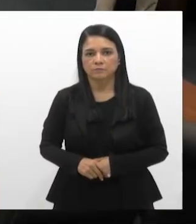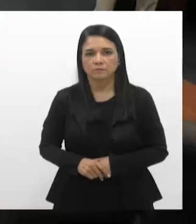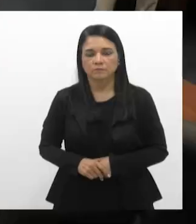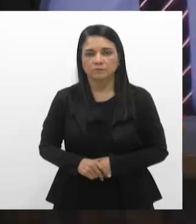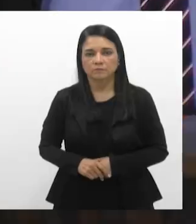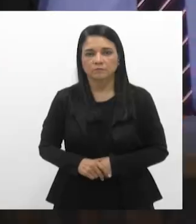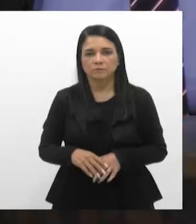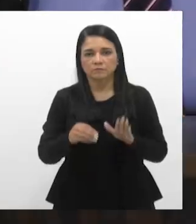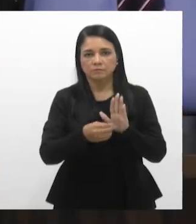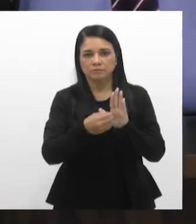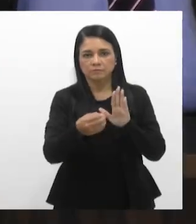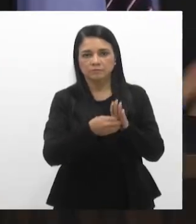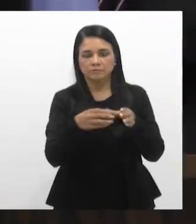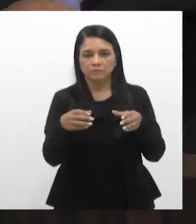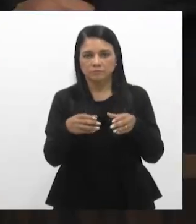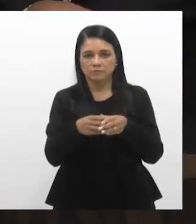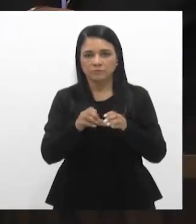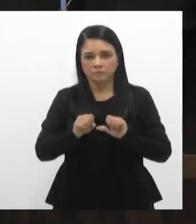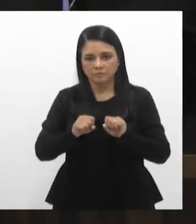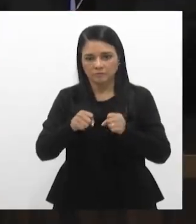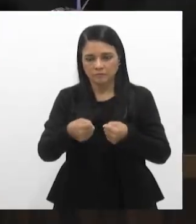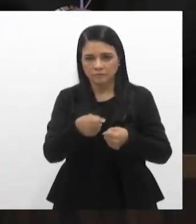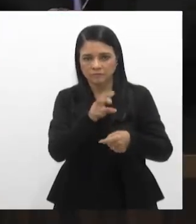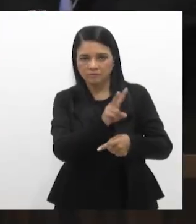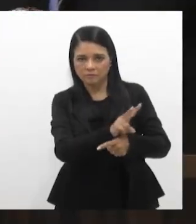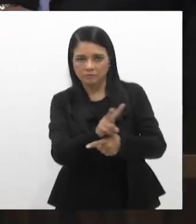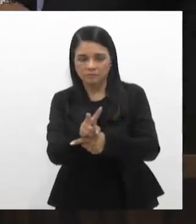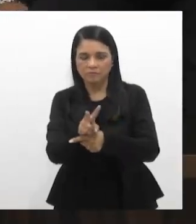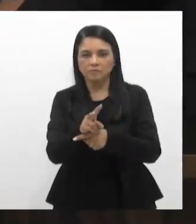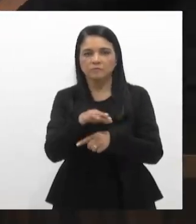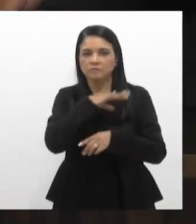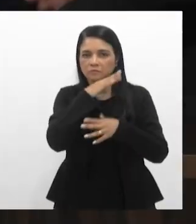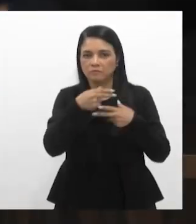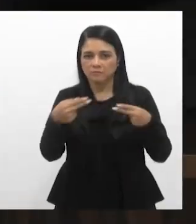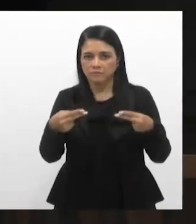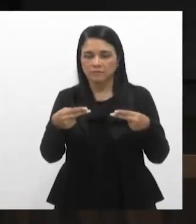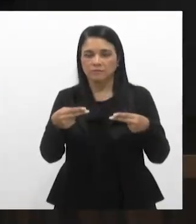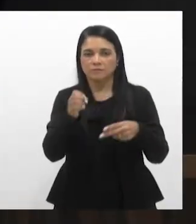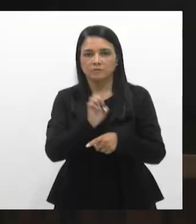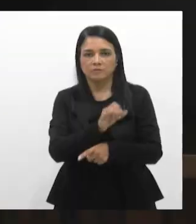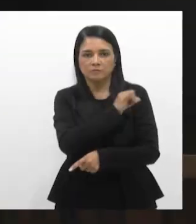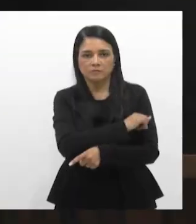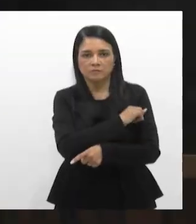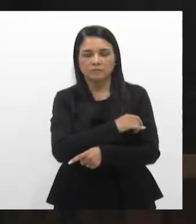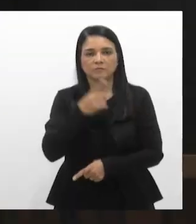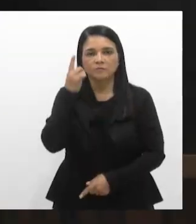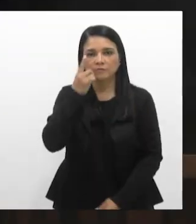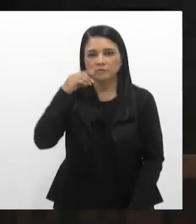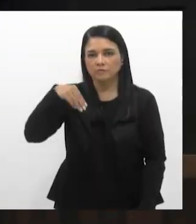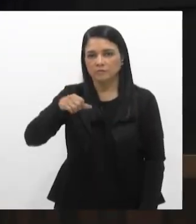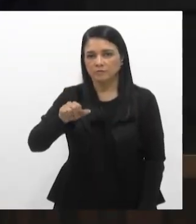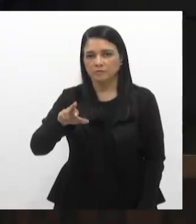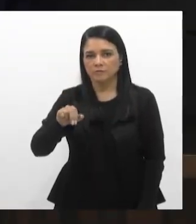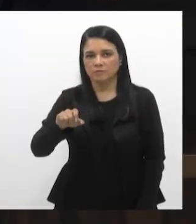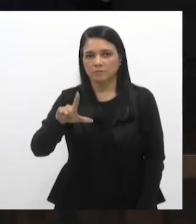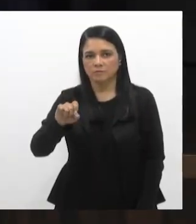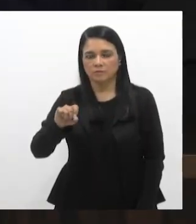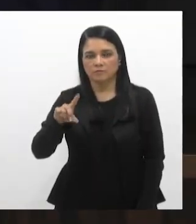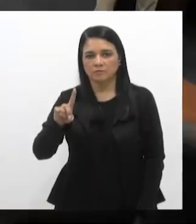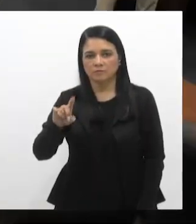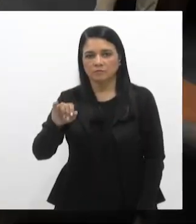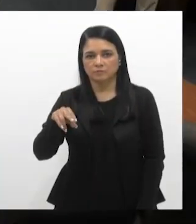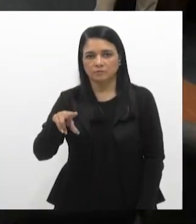Para emitir parecer pela Comissão de Defesa e Proteção dos Animais no Estado do Rio de Janeiro, deputado Marcelo Dino.